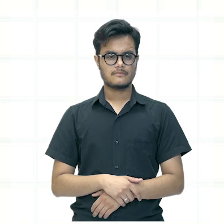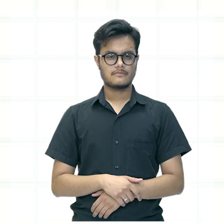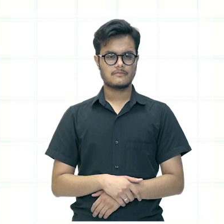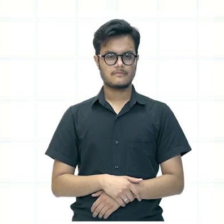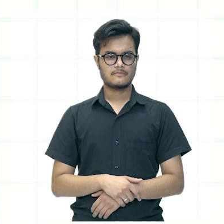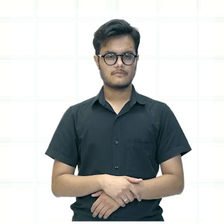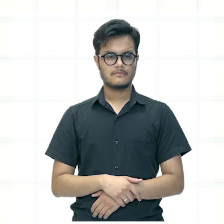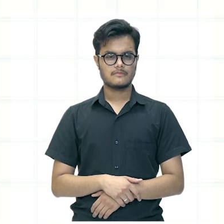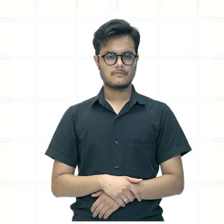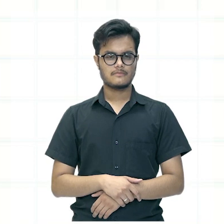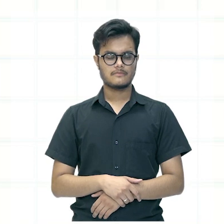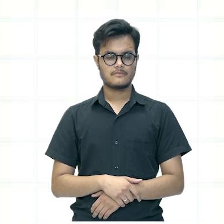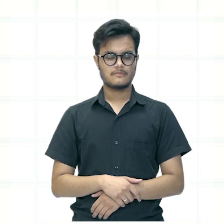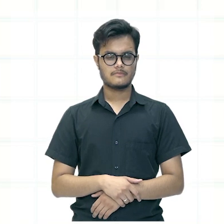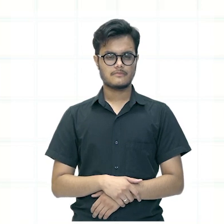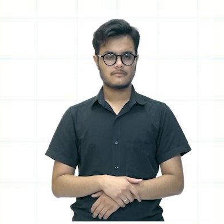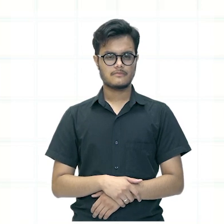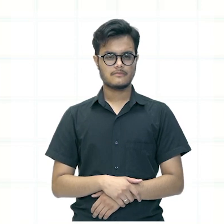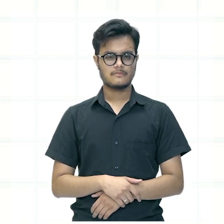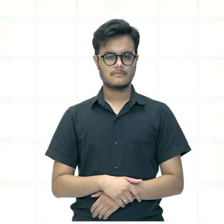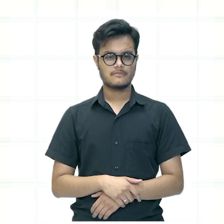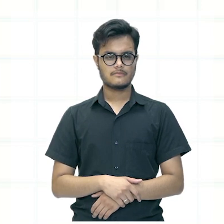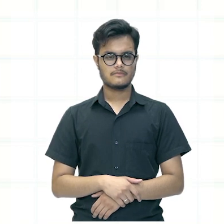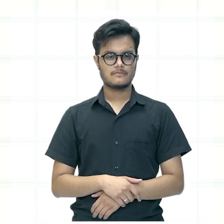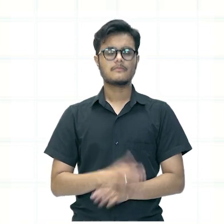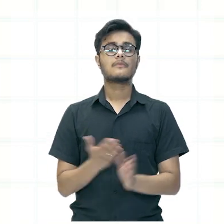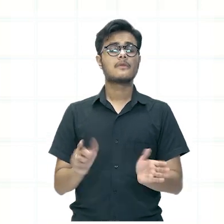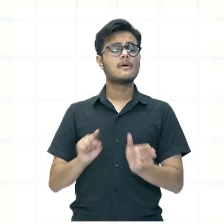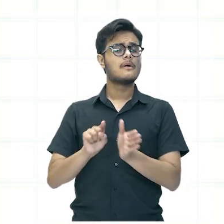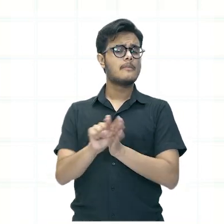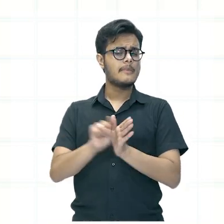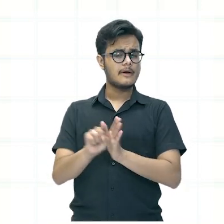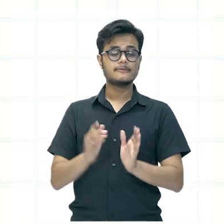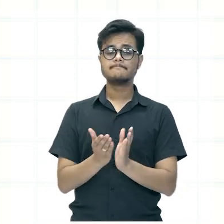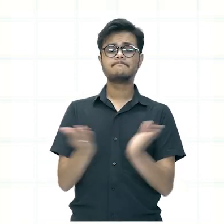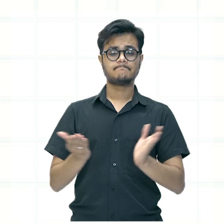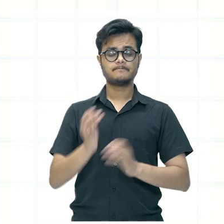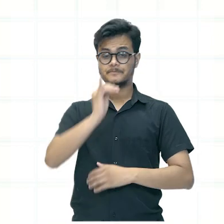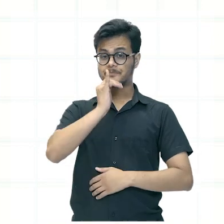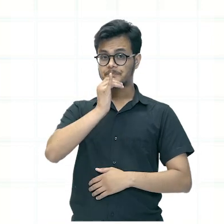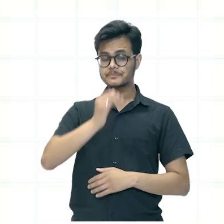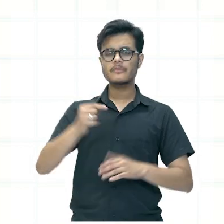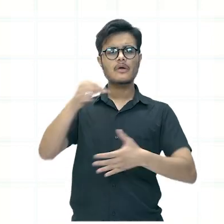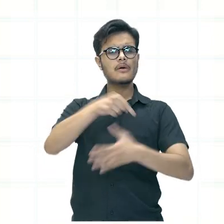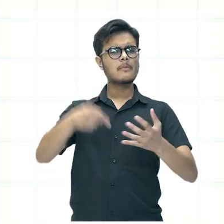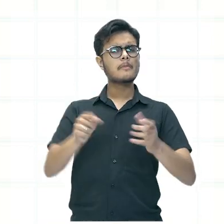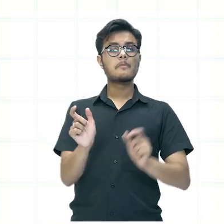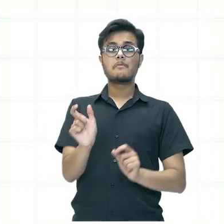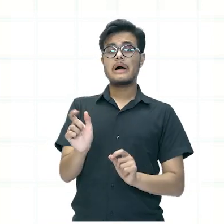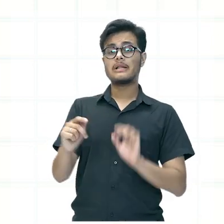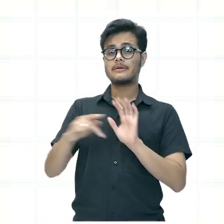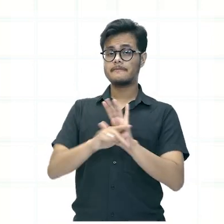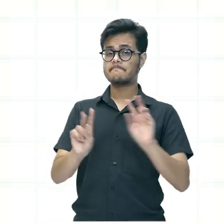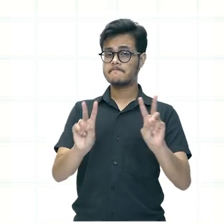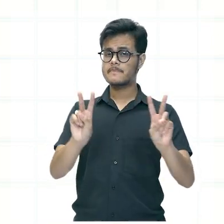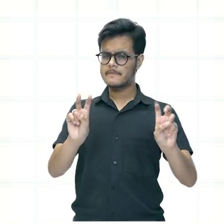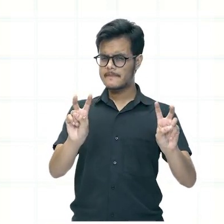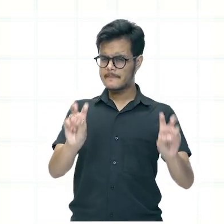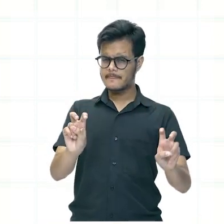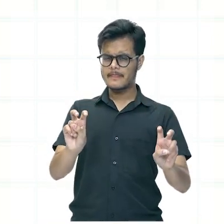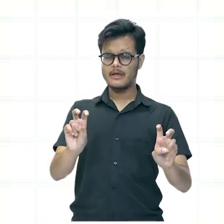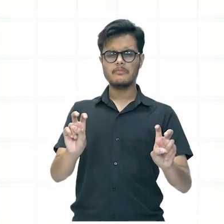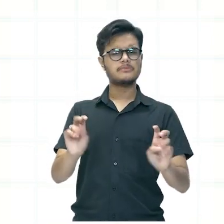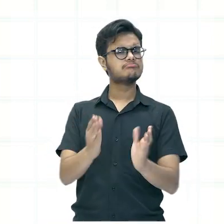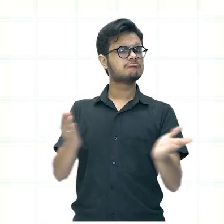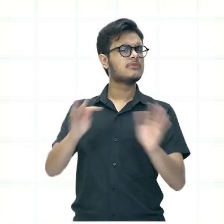ali a fonte, né, de onde foi tirado o texto. E a pergunta para você é a seguinte: quais palavras estão relacionadas ao assunto